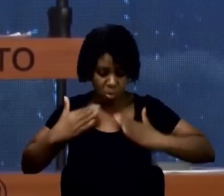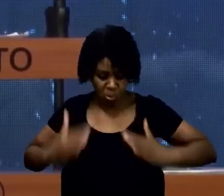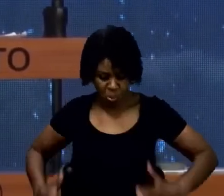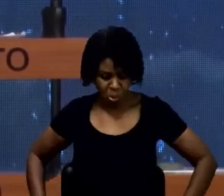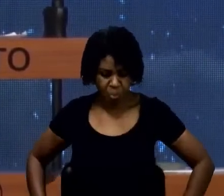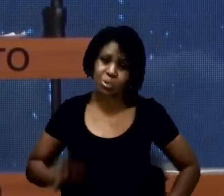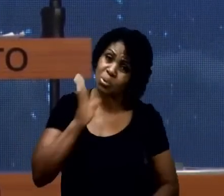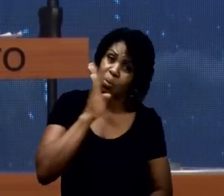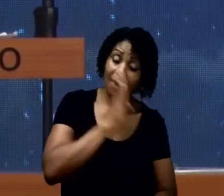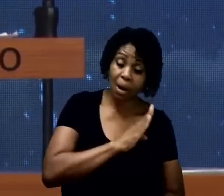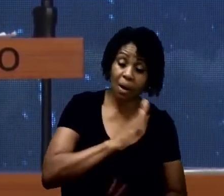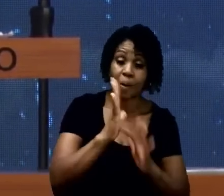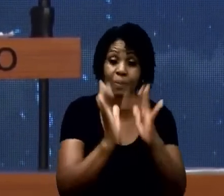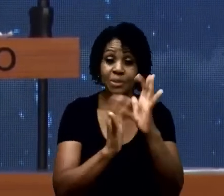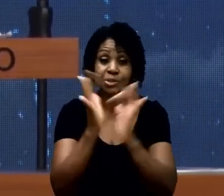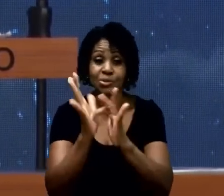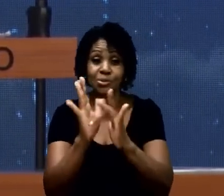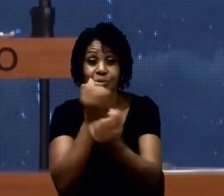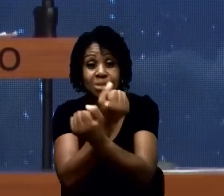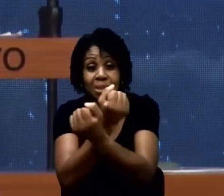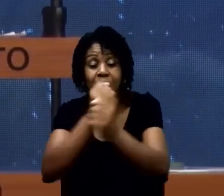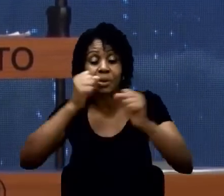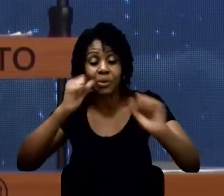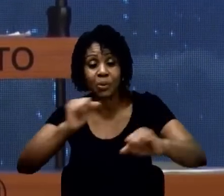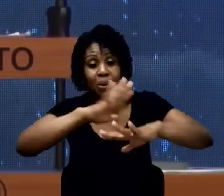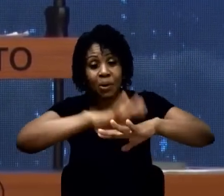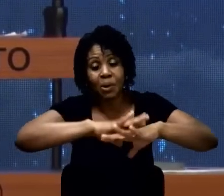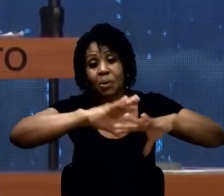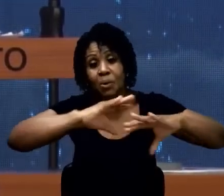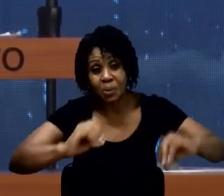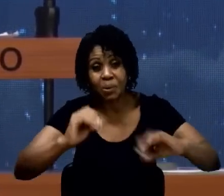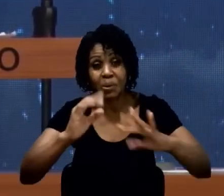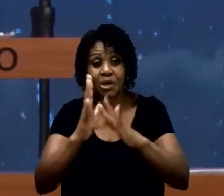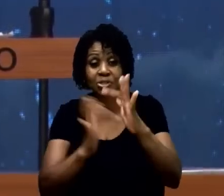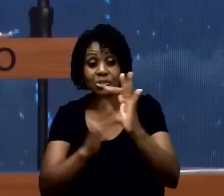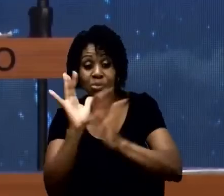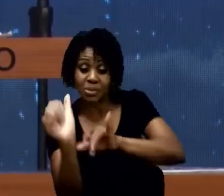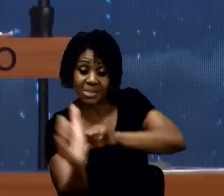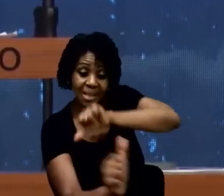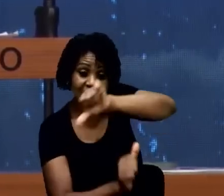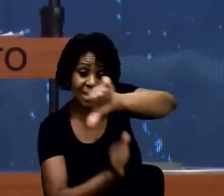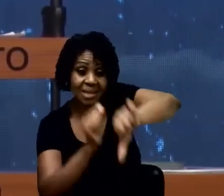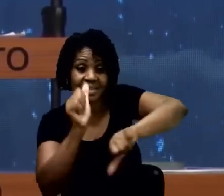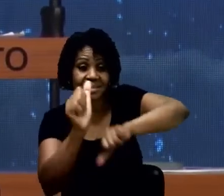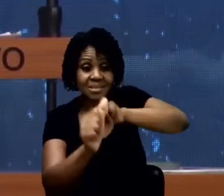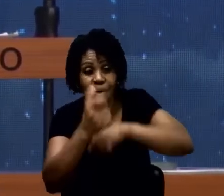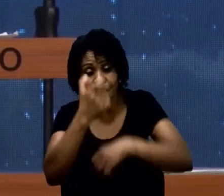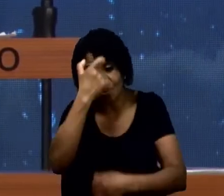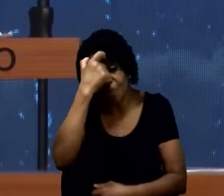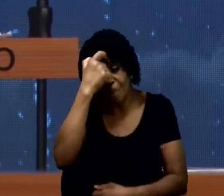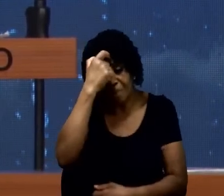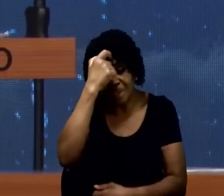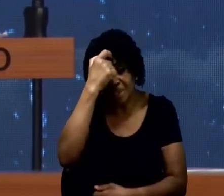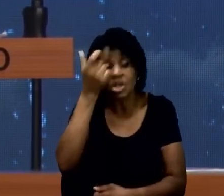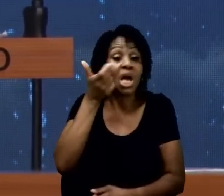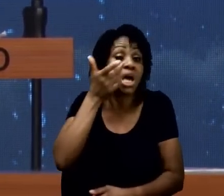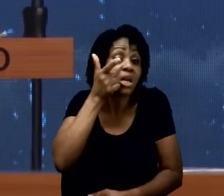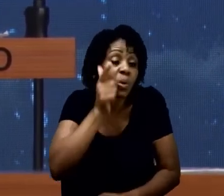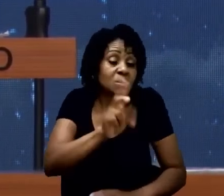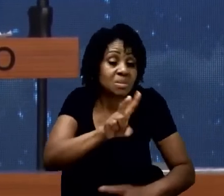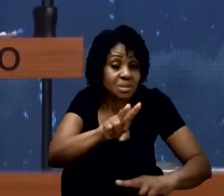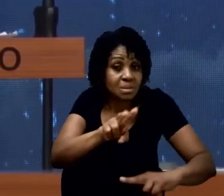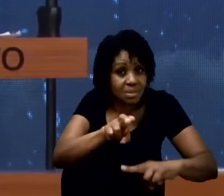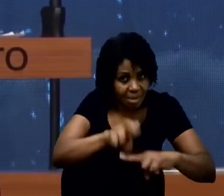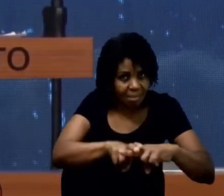Então Jesus libertou. Jesus curou. Jesus restaurou o equilíbrio. Ele conseguiu ficar sentado.